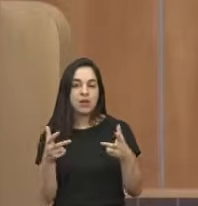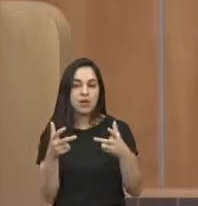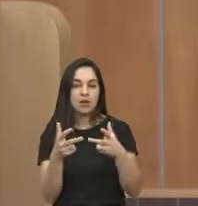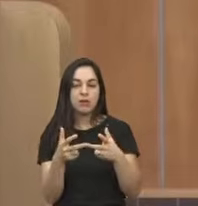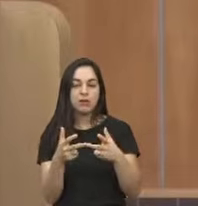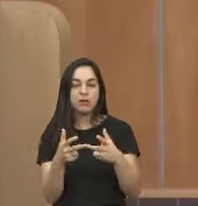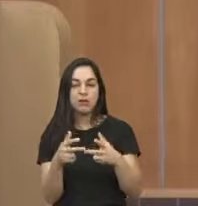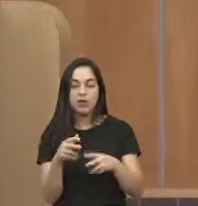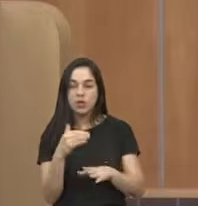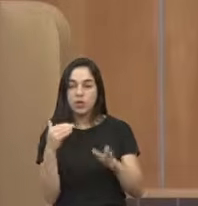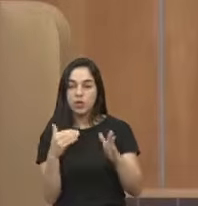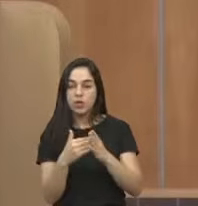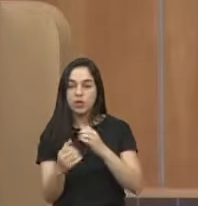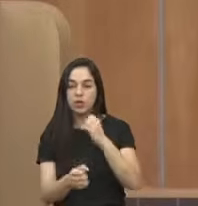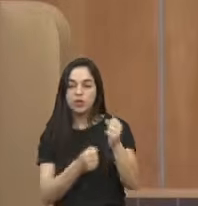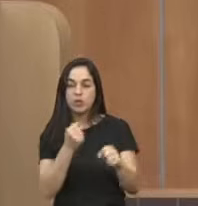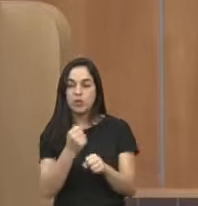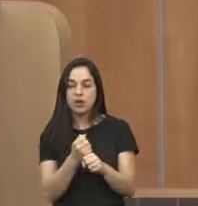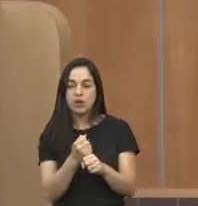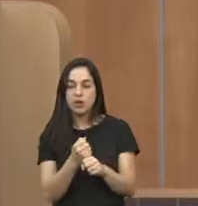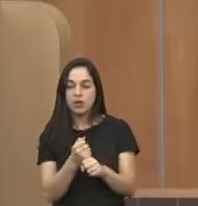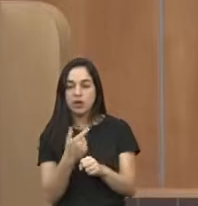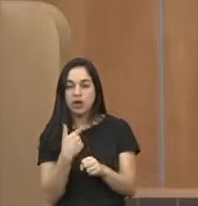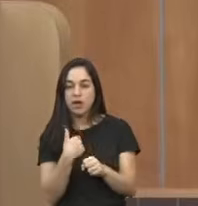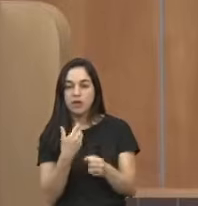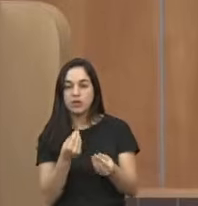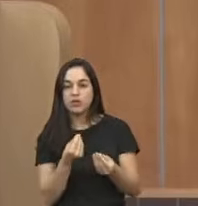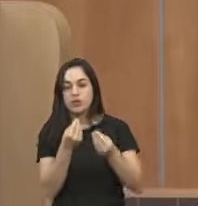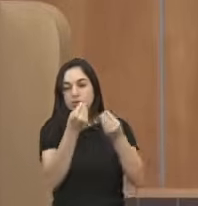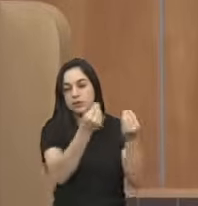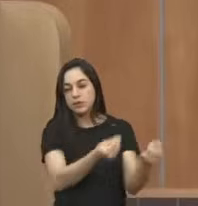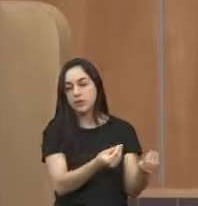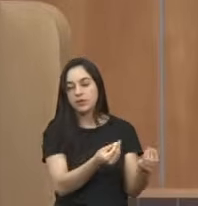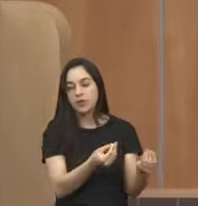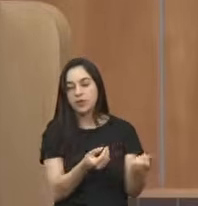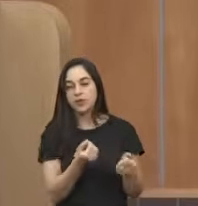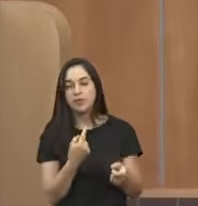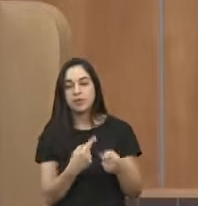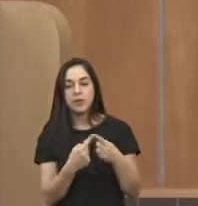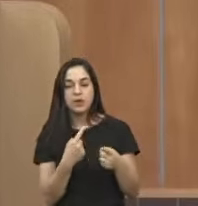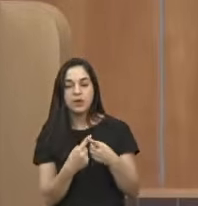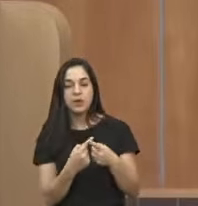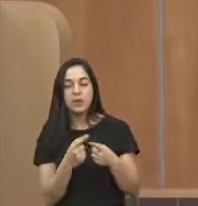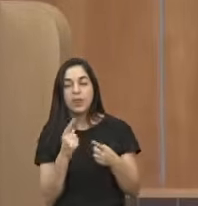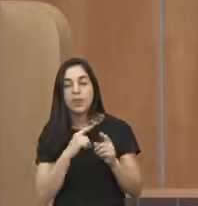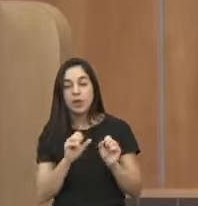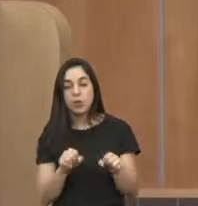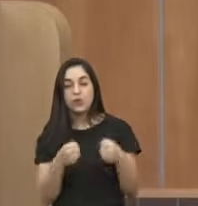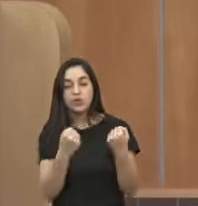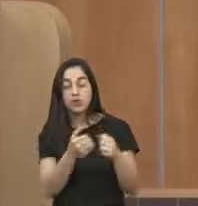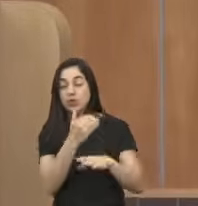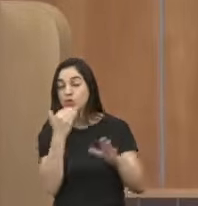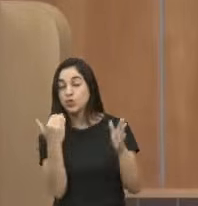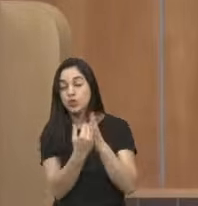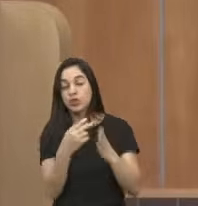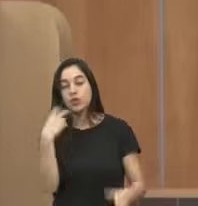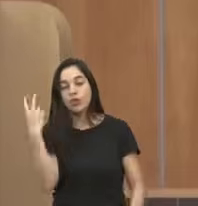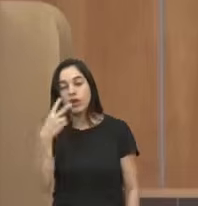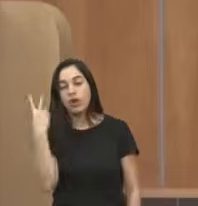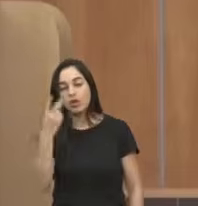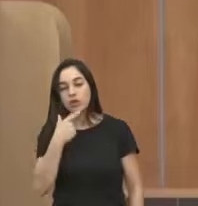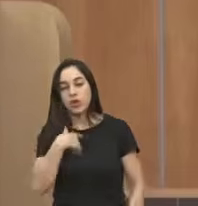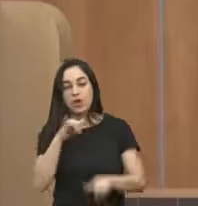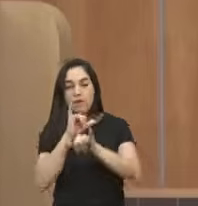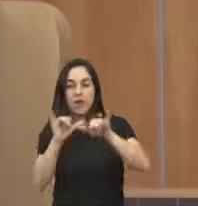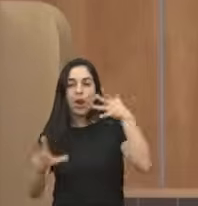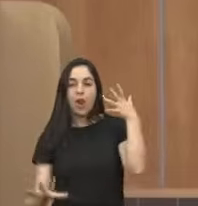anos a gente tem uma devolução. Por quê? Existe um esforço de todos os vereadores, e aqui falo pelos